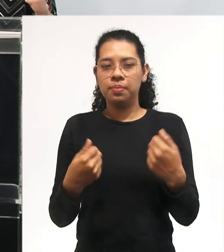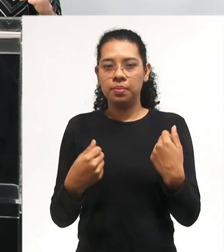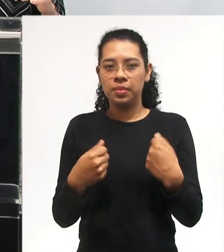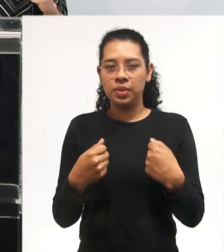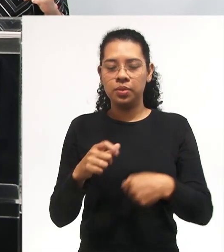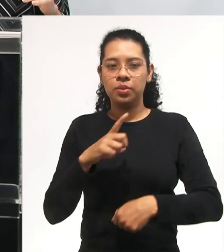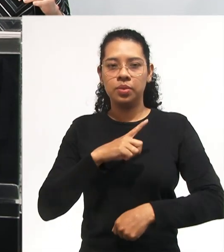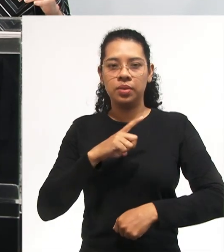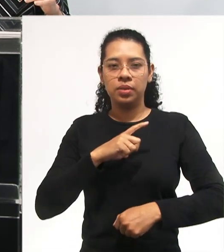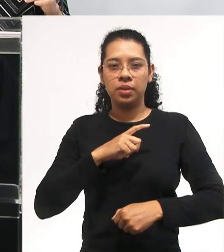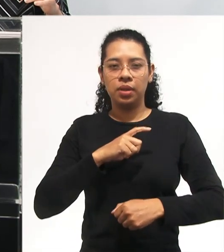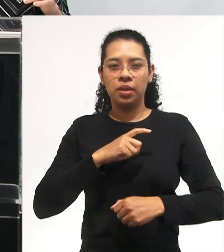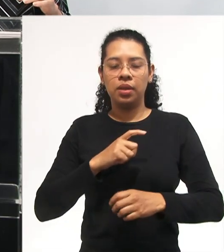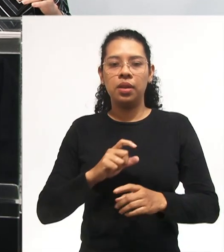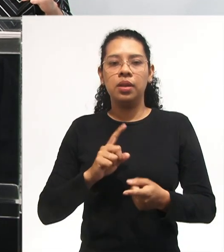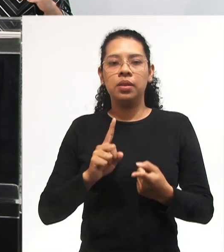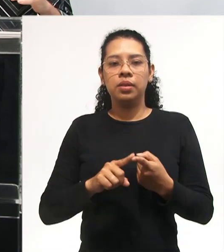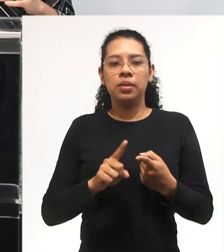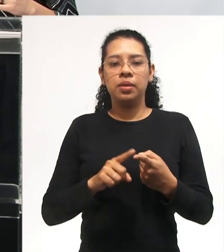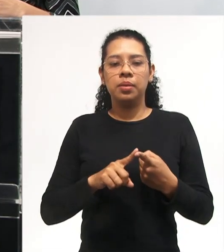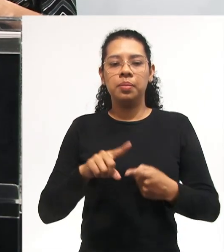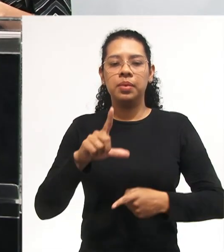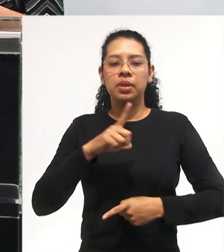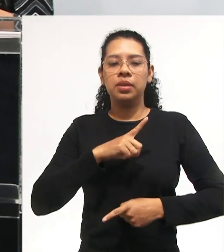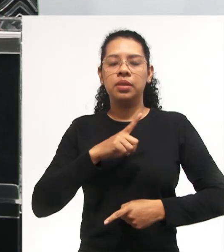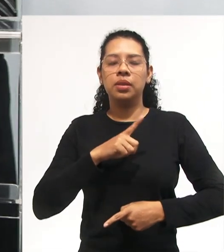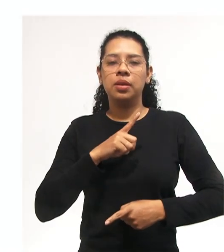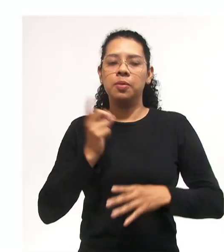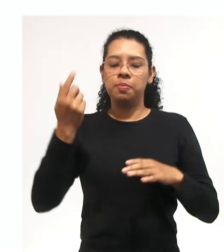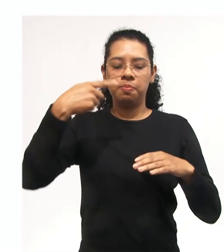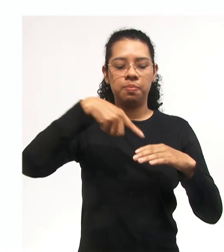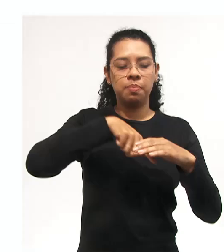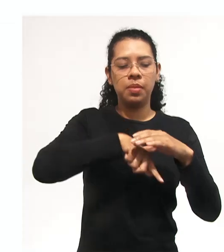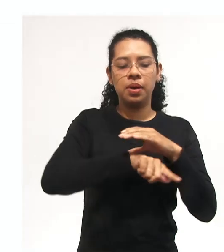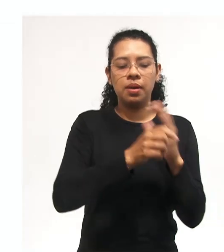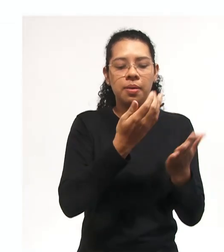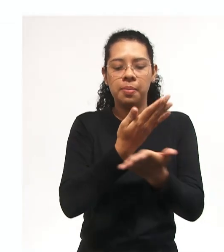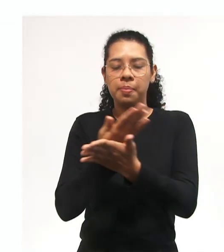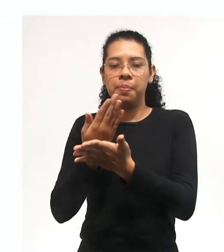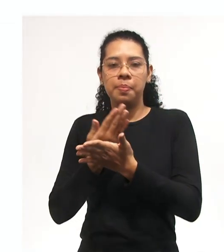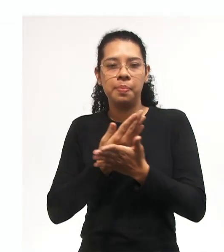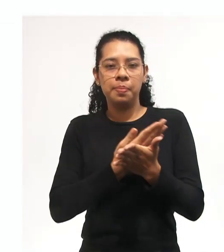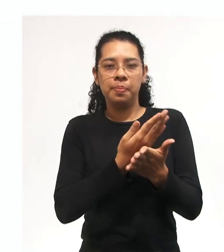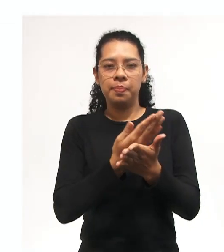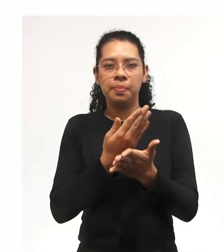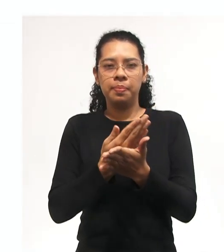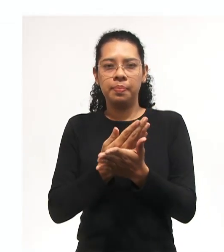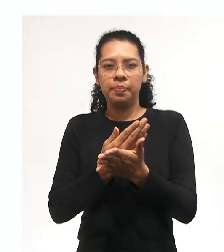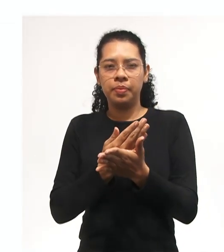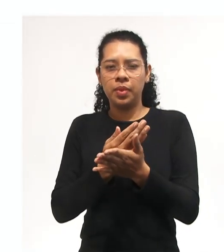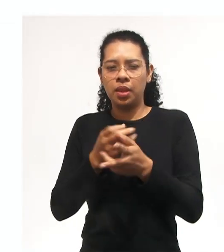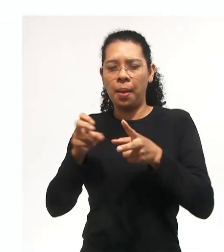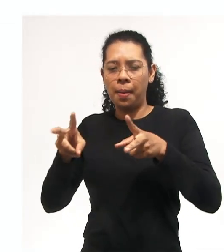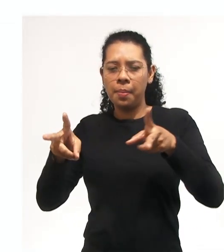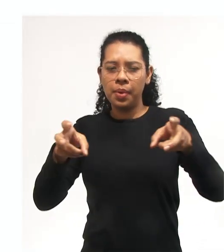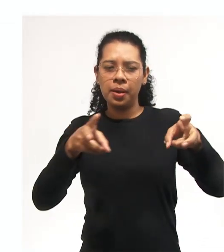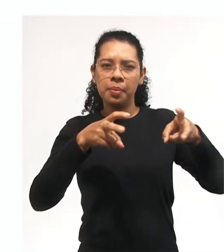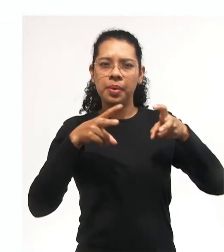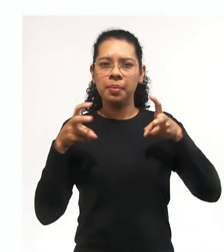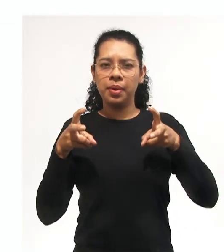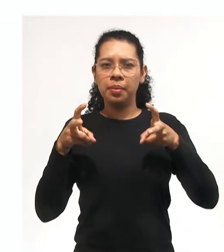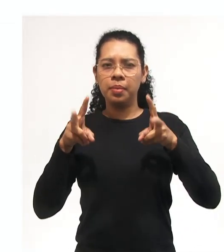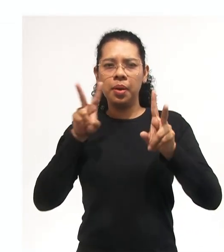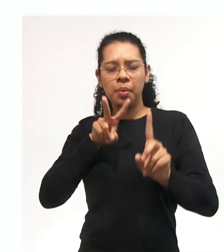contexto. Mais adiante, a gente vai aprofundar a perspectiva da